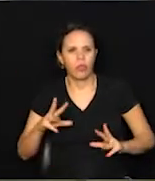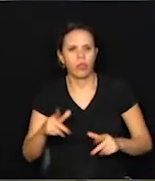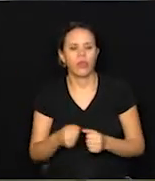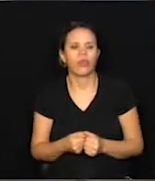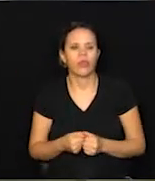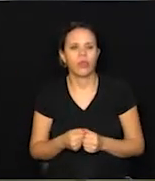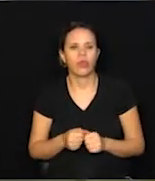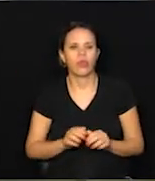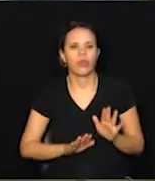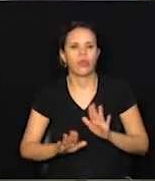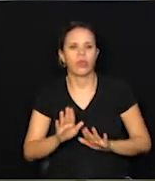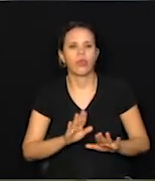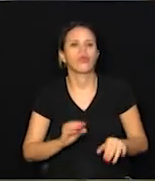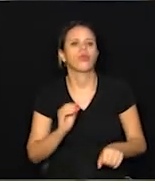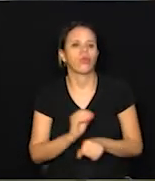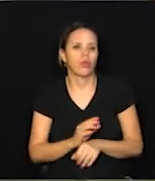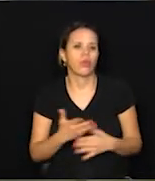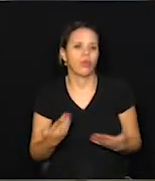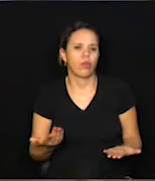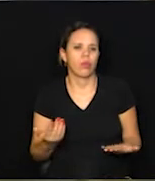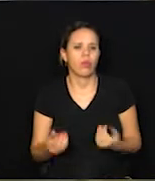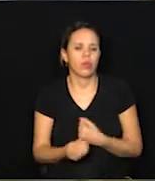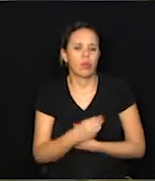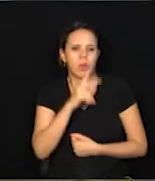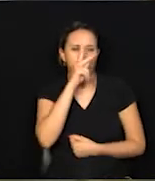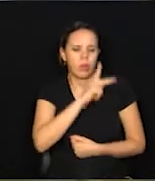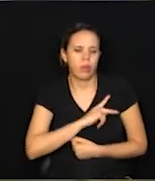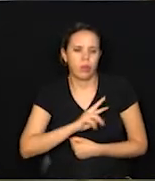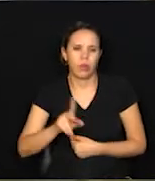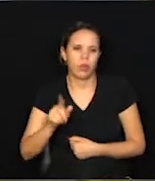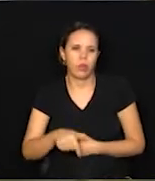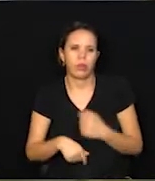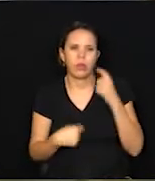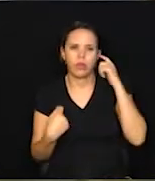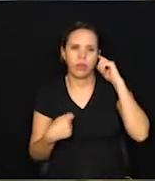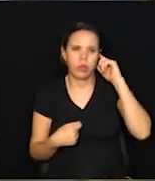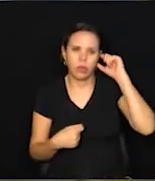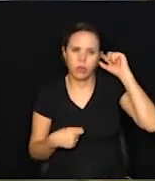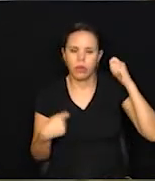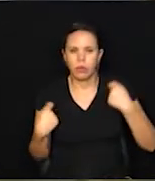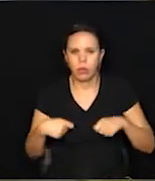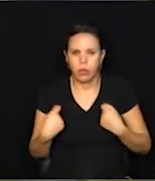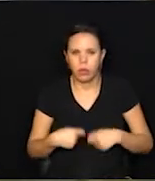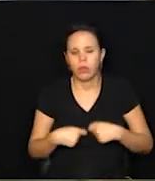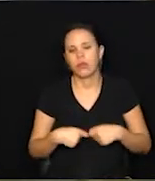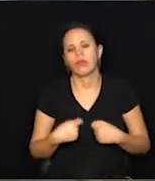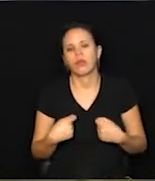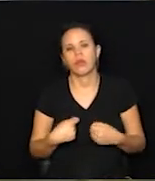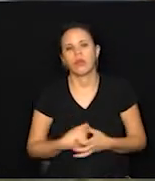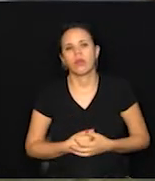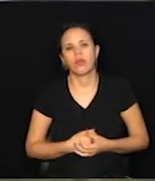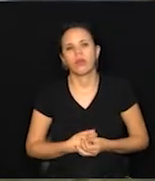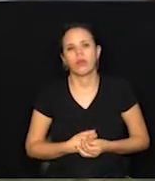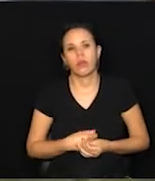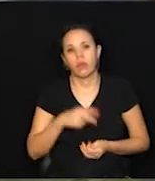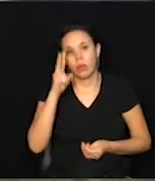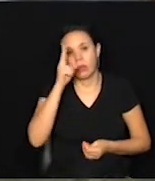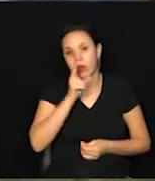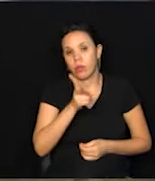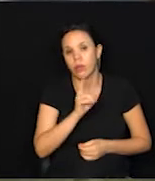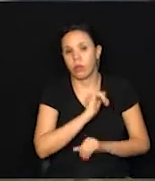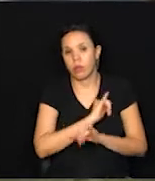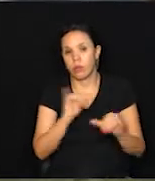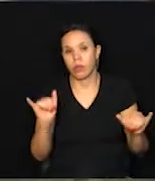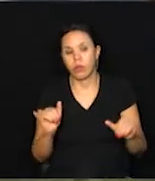meus cuidados, entende? E não é bem assim, a gente precisa sempre estar sendo lembrado que